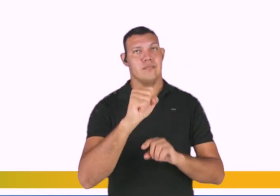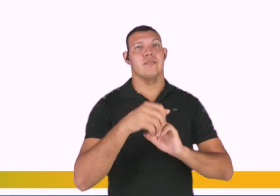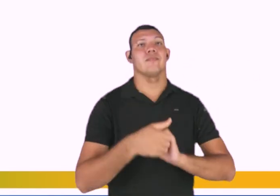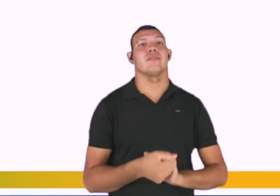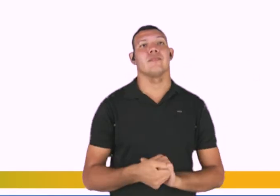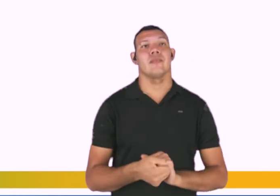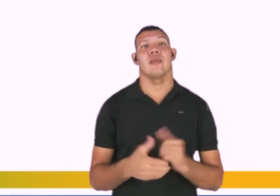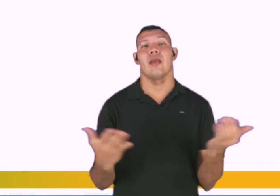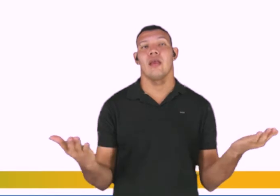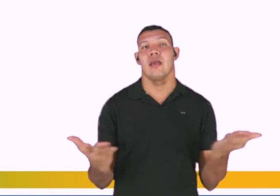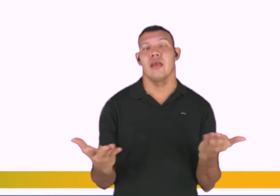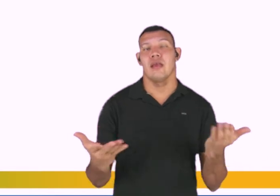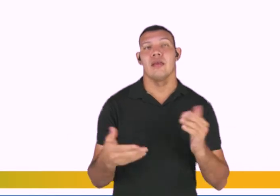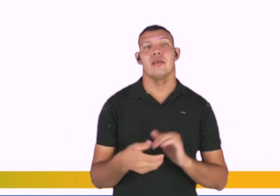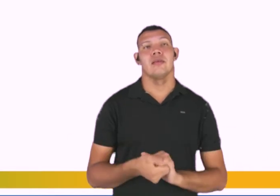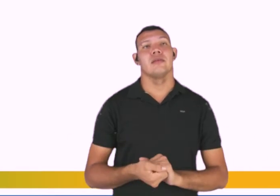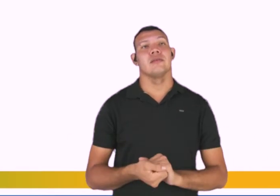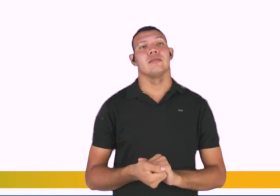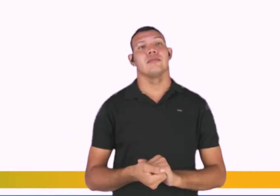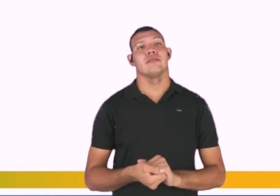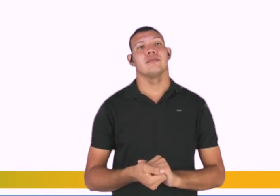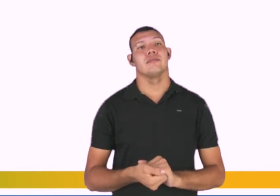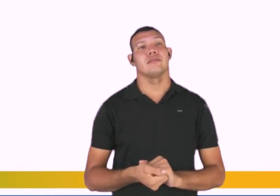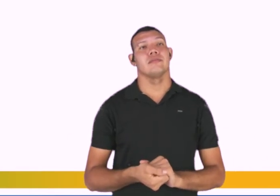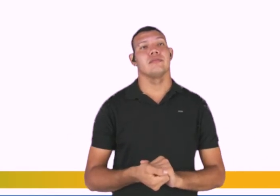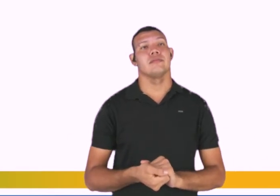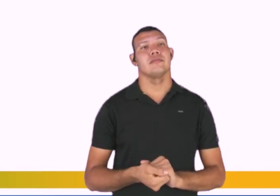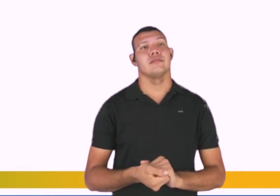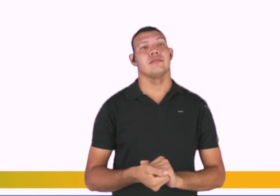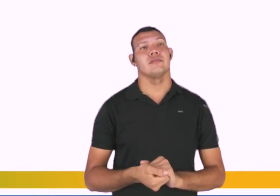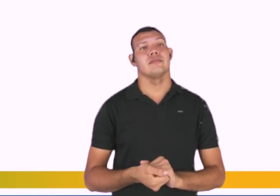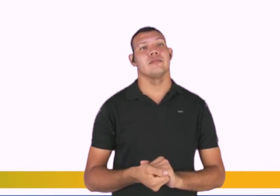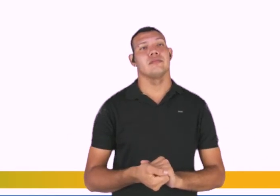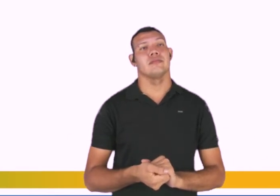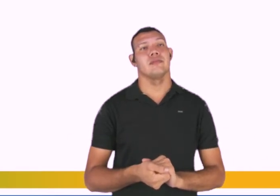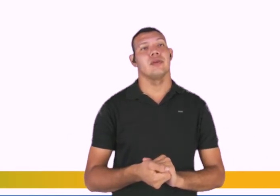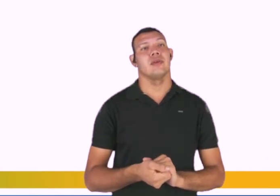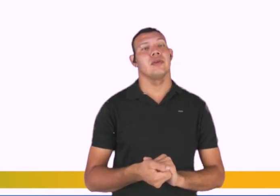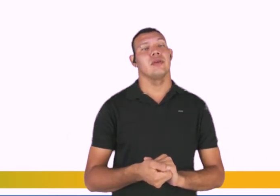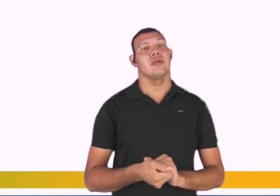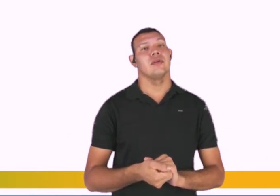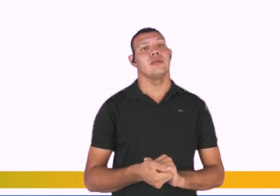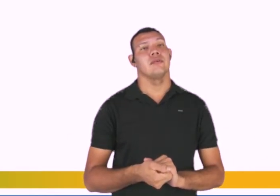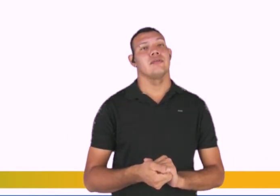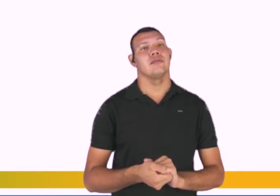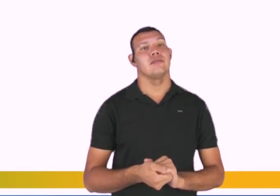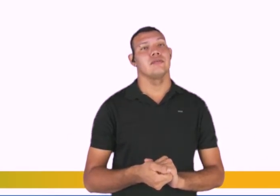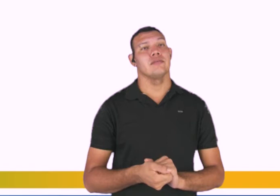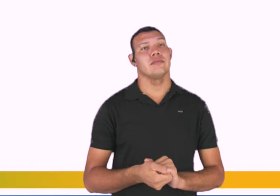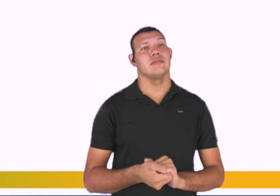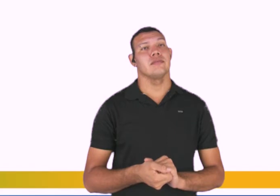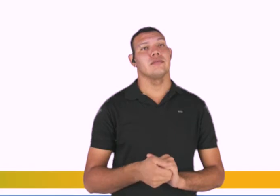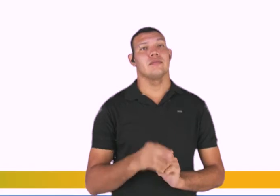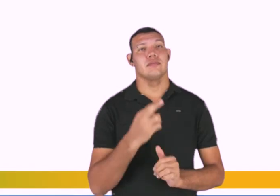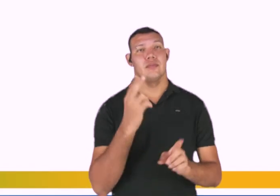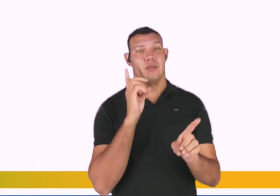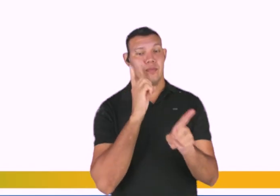caso, nós vamos pegar aquele primeiro sistema e encontrar o par